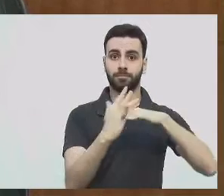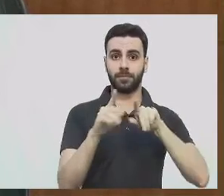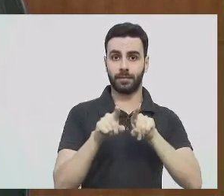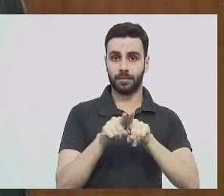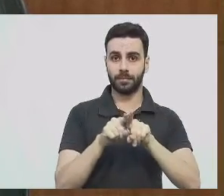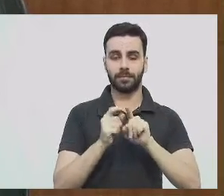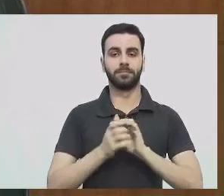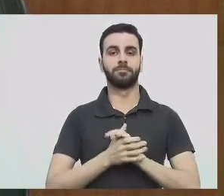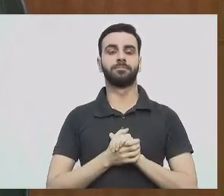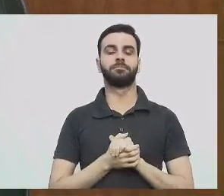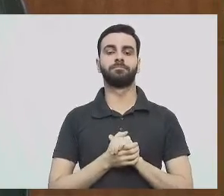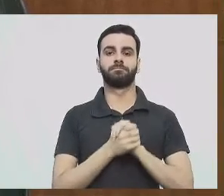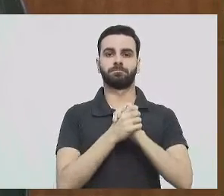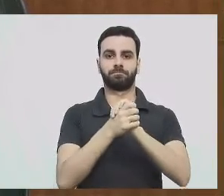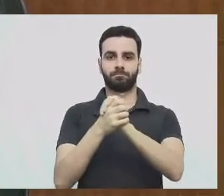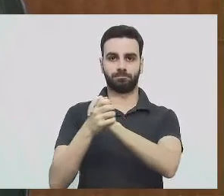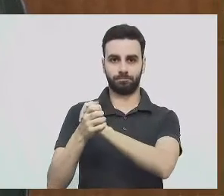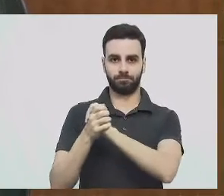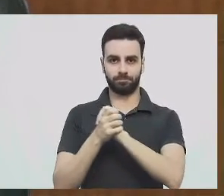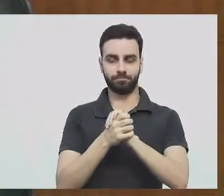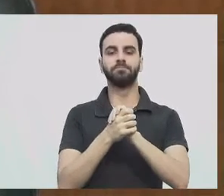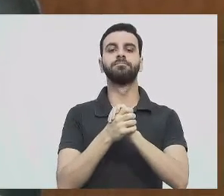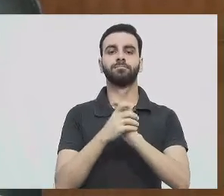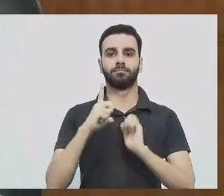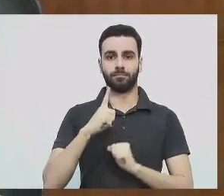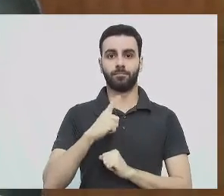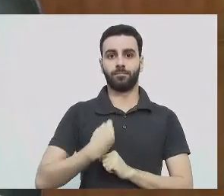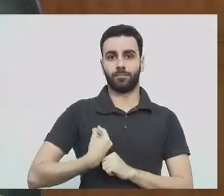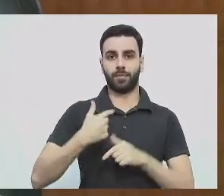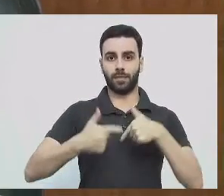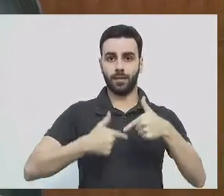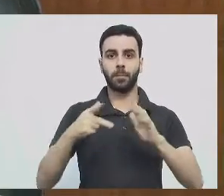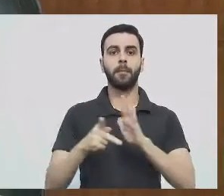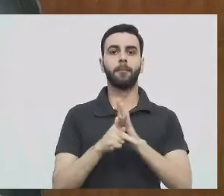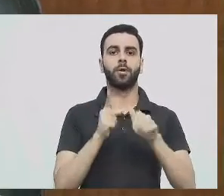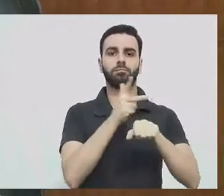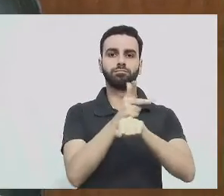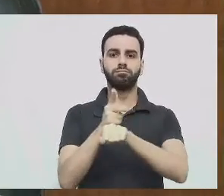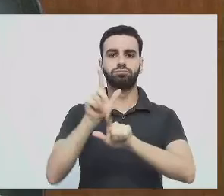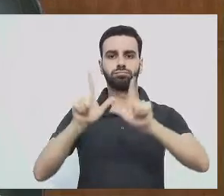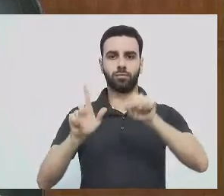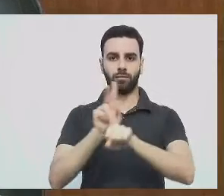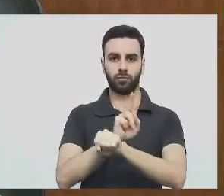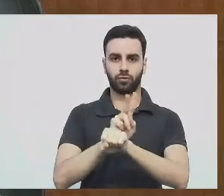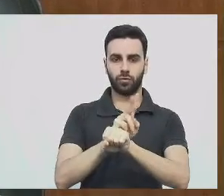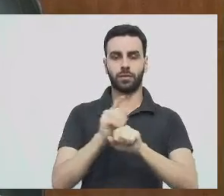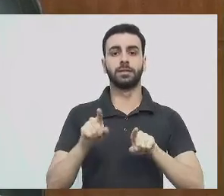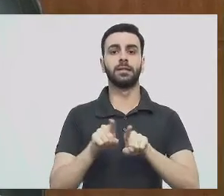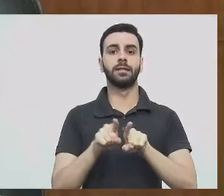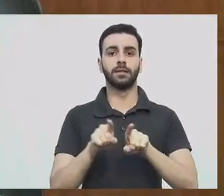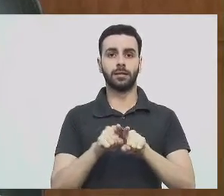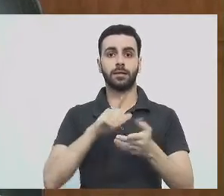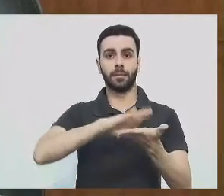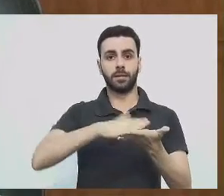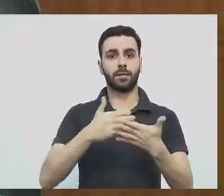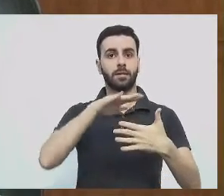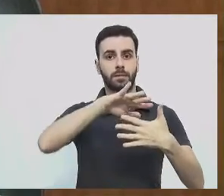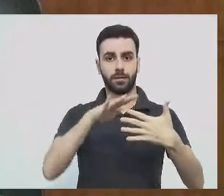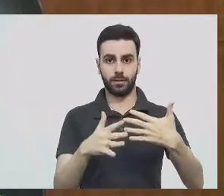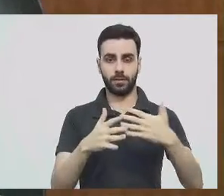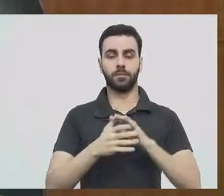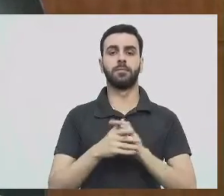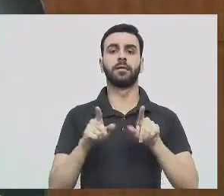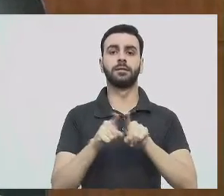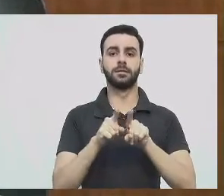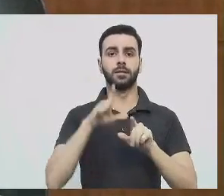sociais. Saudar aqui os nossos trabalhadores da TV Viçosa, os nossos tradutores de Libras,